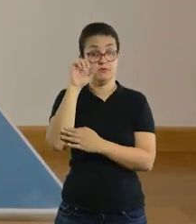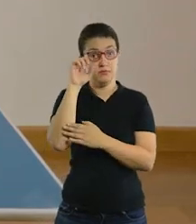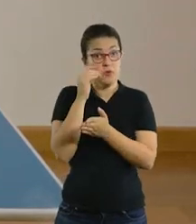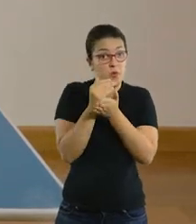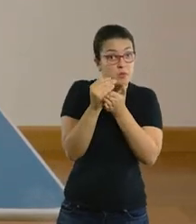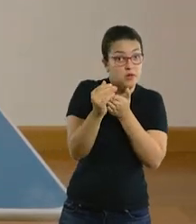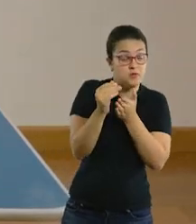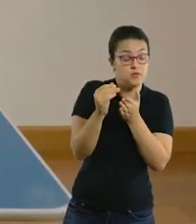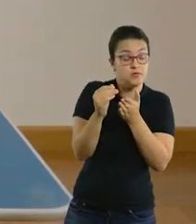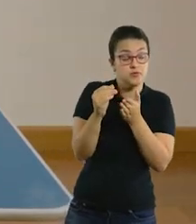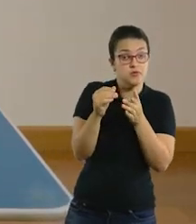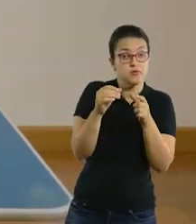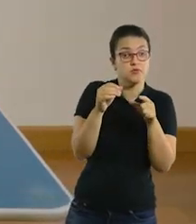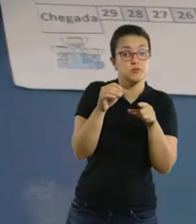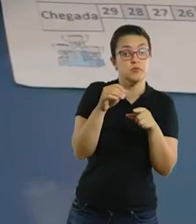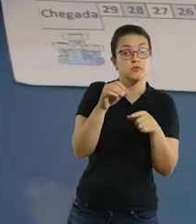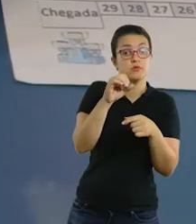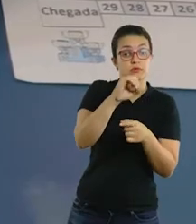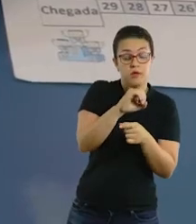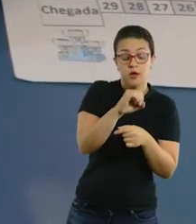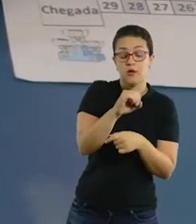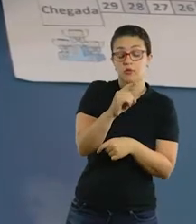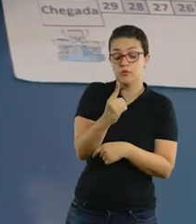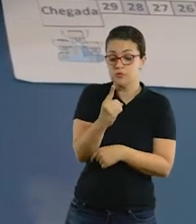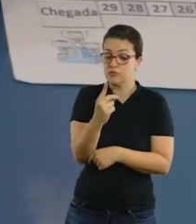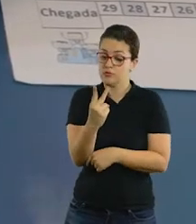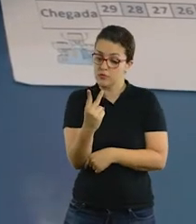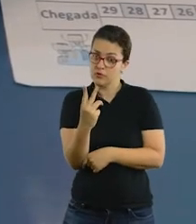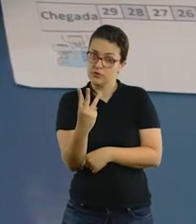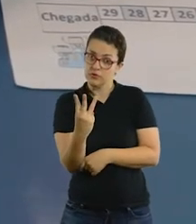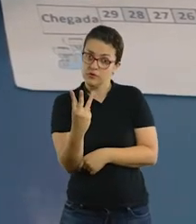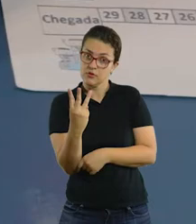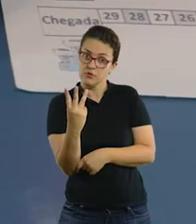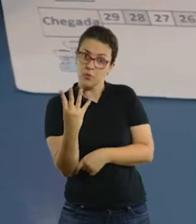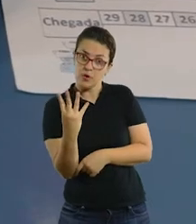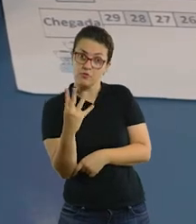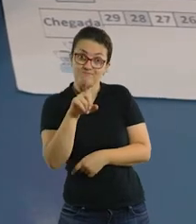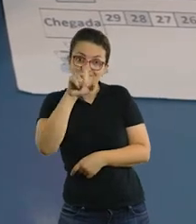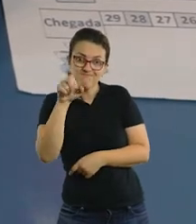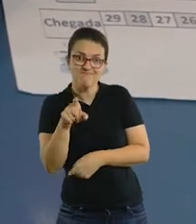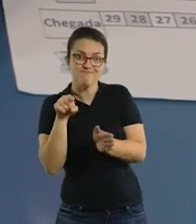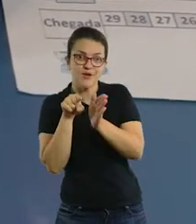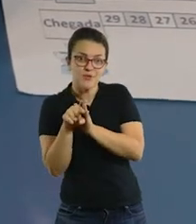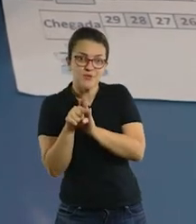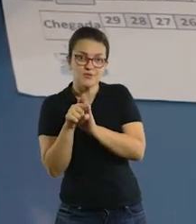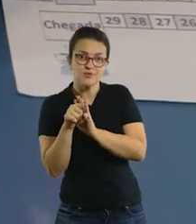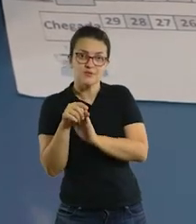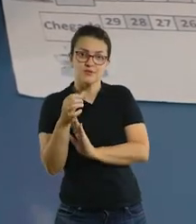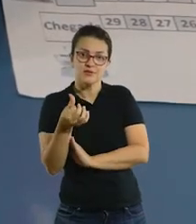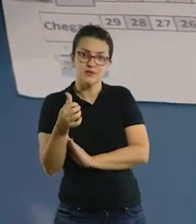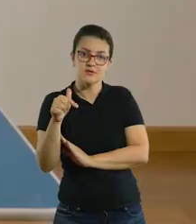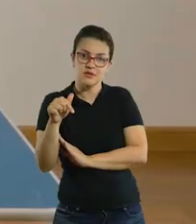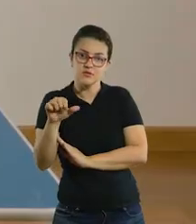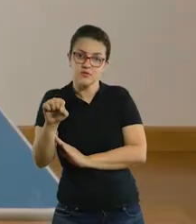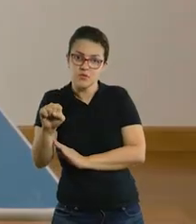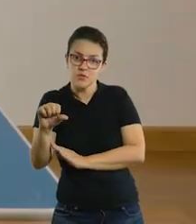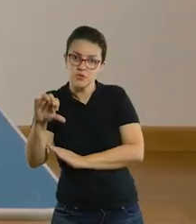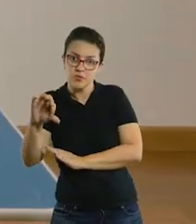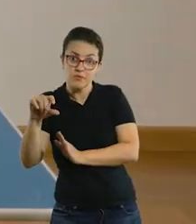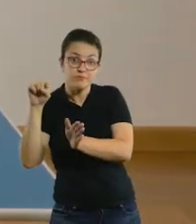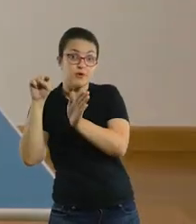do zero, né? 1, 2, 3, 4, interrogação. 6, 7, 8,